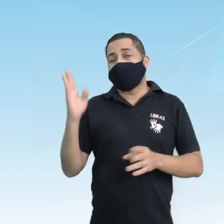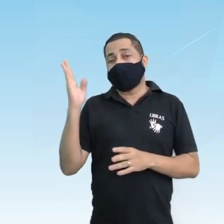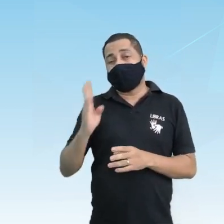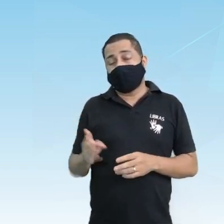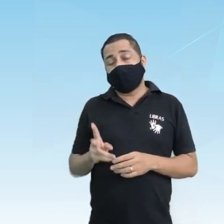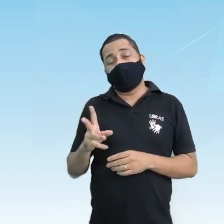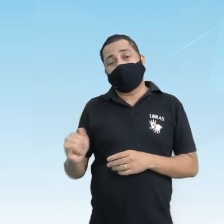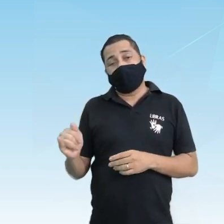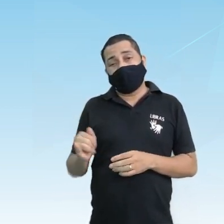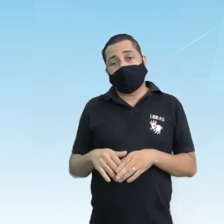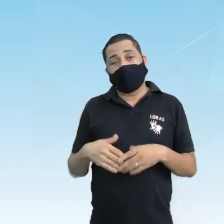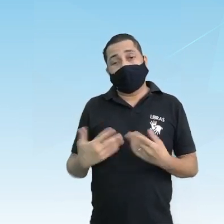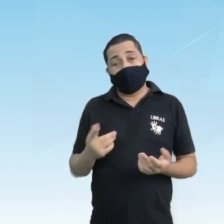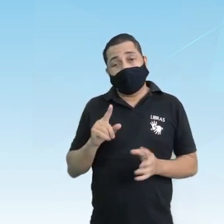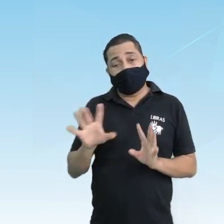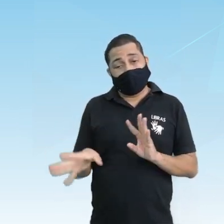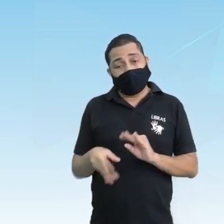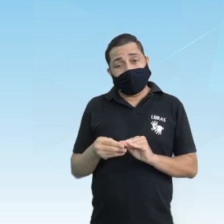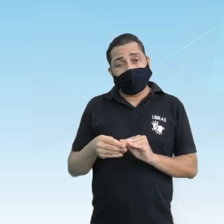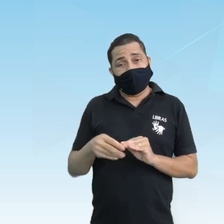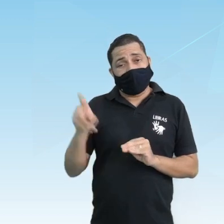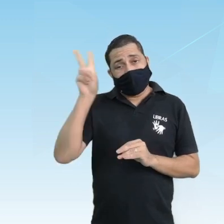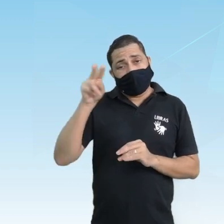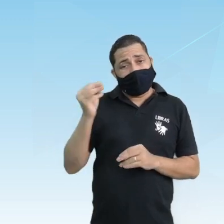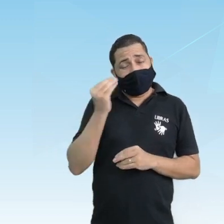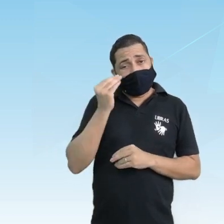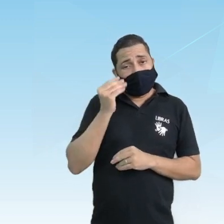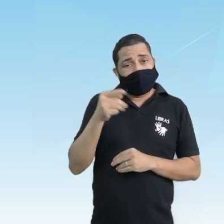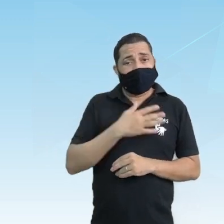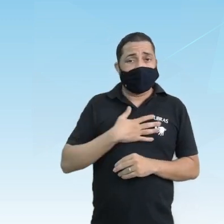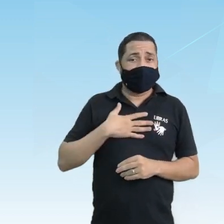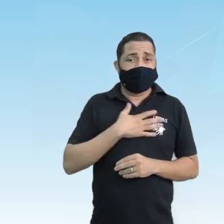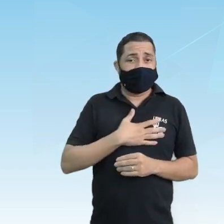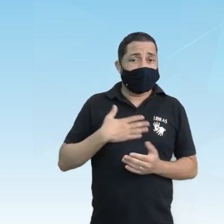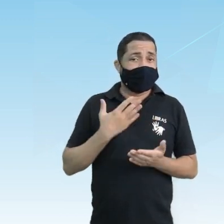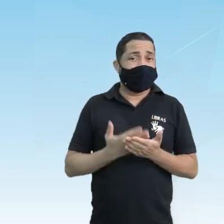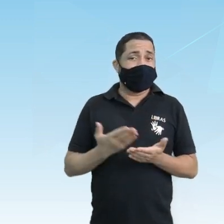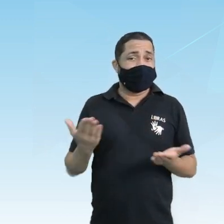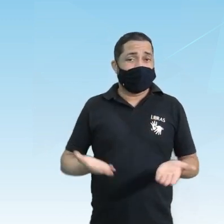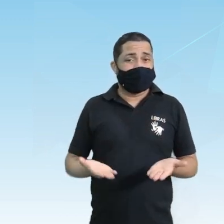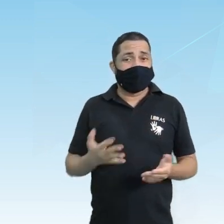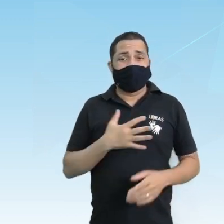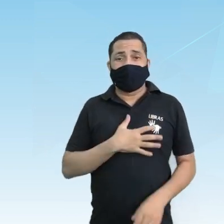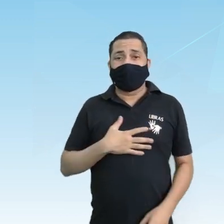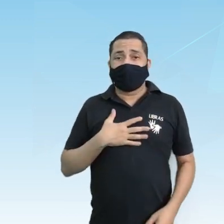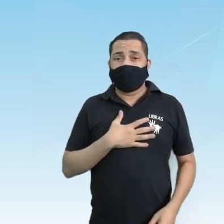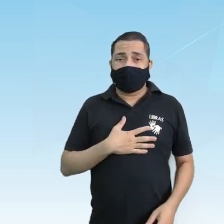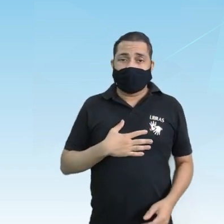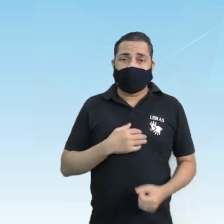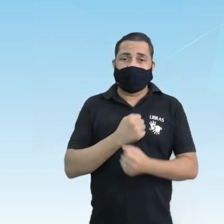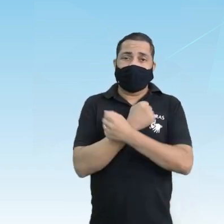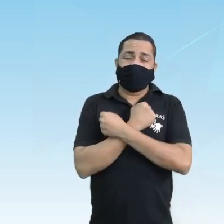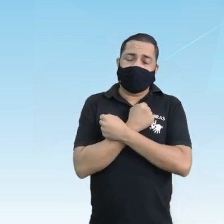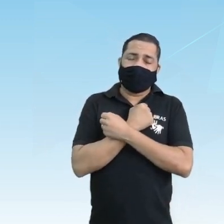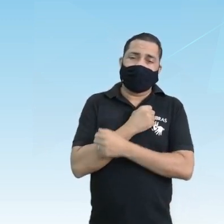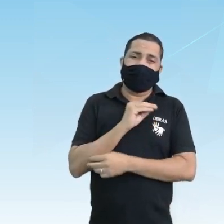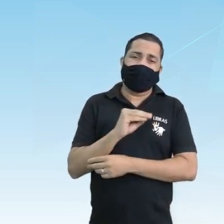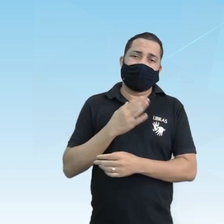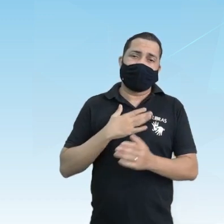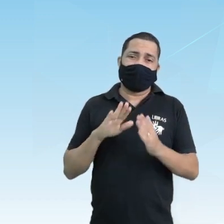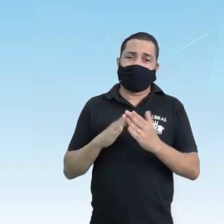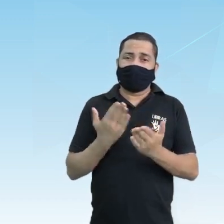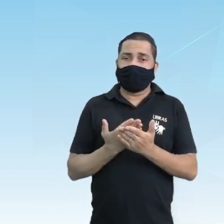é um pouquinho dessa história. Espero que vocês tenham gostado da aula de hoje. É um prazer. Quero mandar um forte beijo e abraço para minha